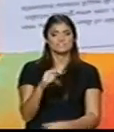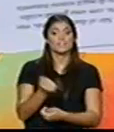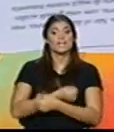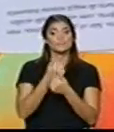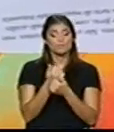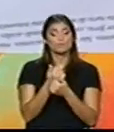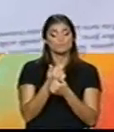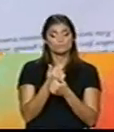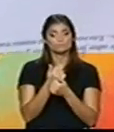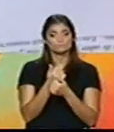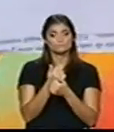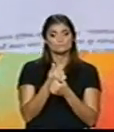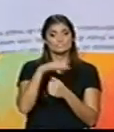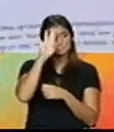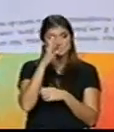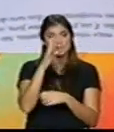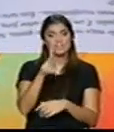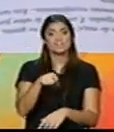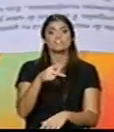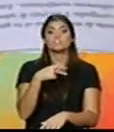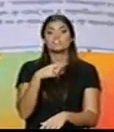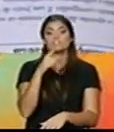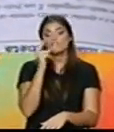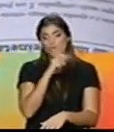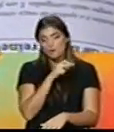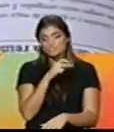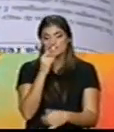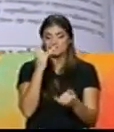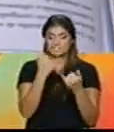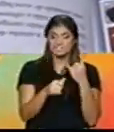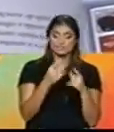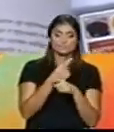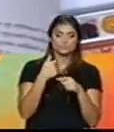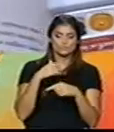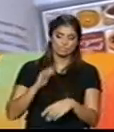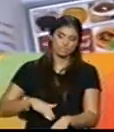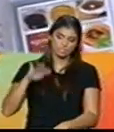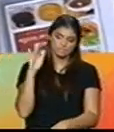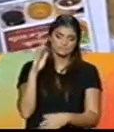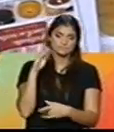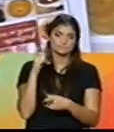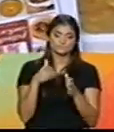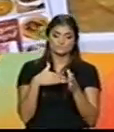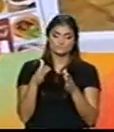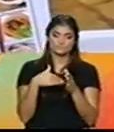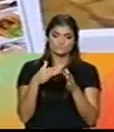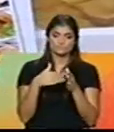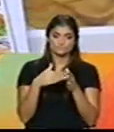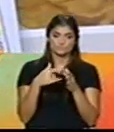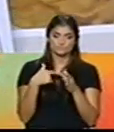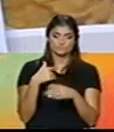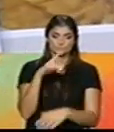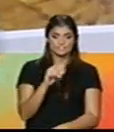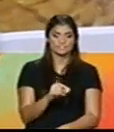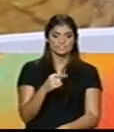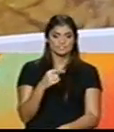saberes de avós, das tias, porque eu desde criança que partilho a culinária com... Eu tenho aqui trabalhando pois